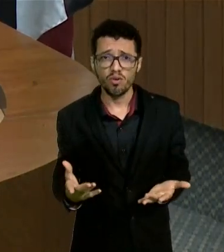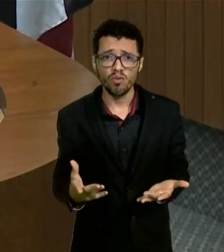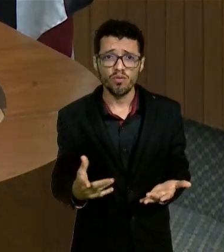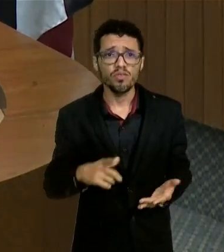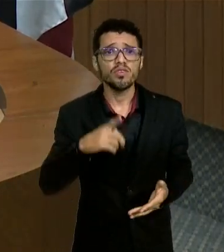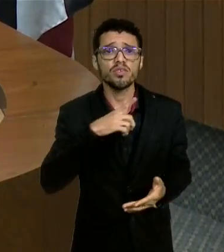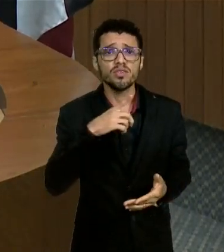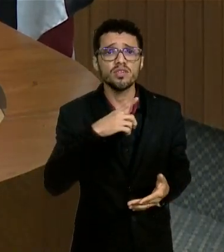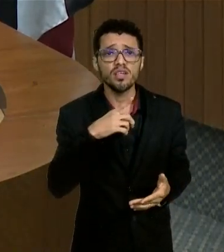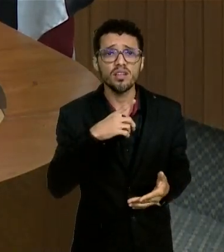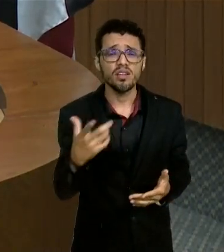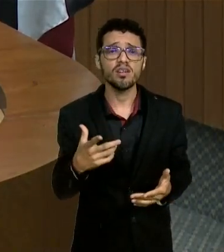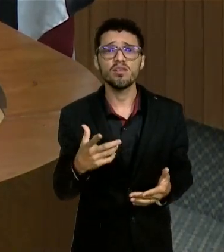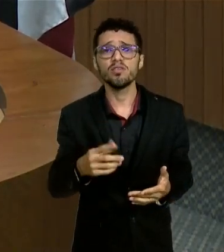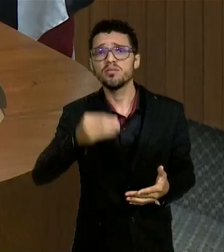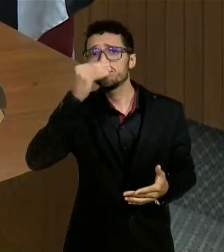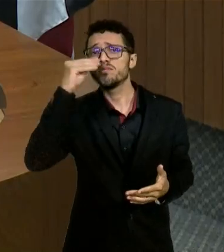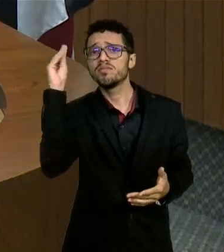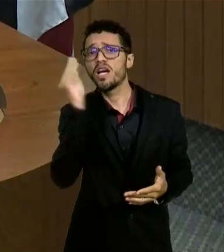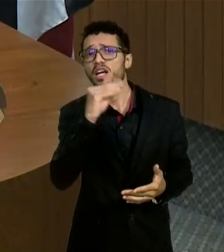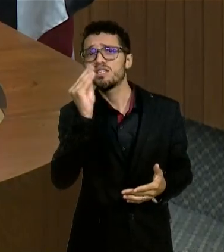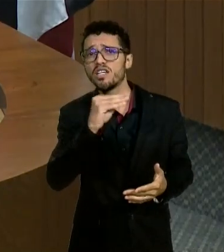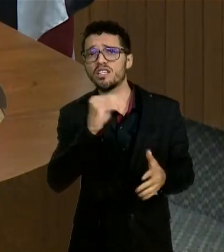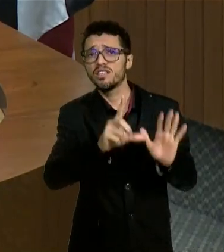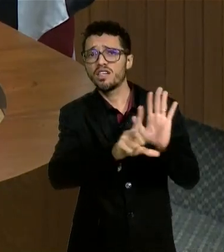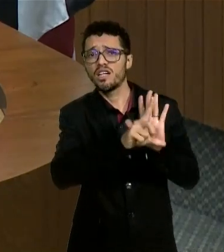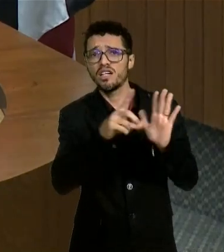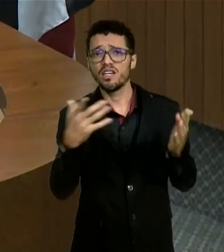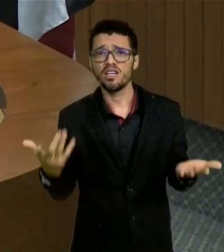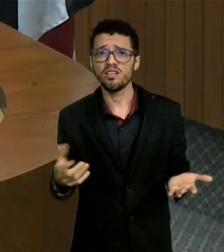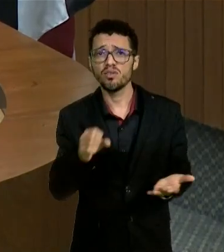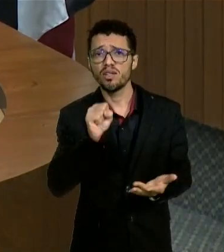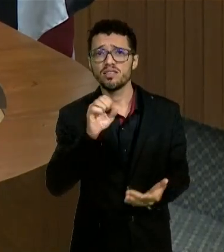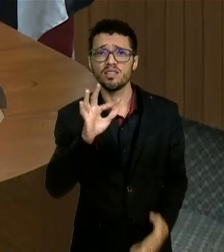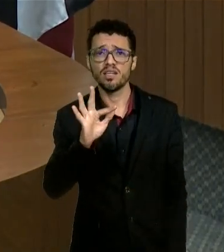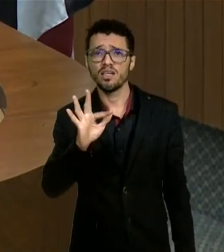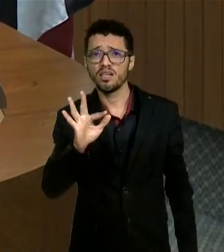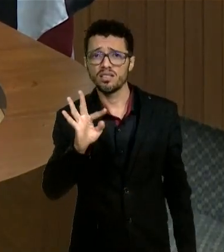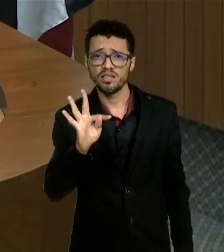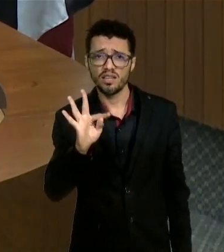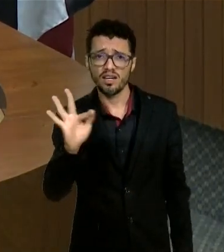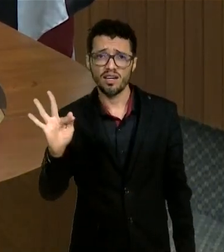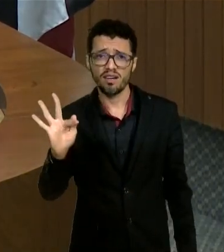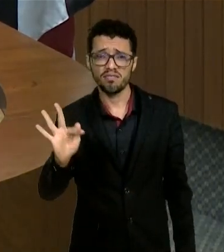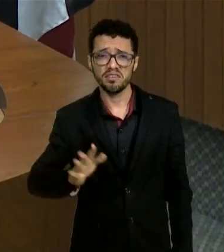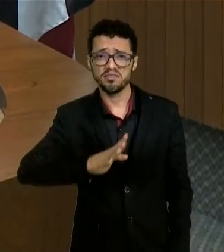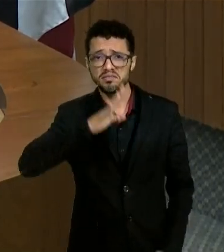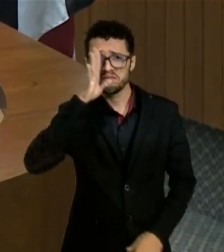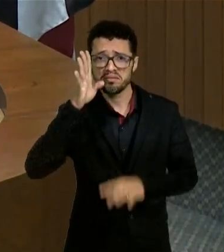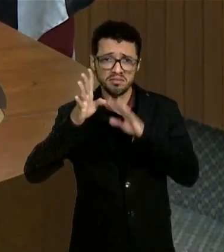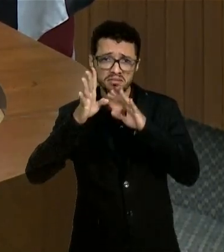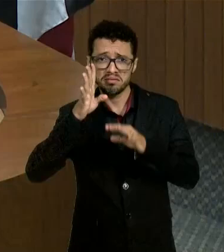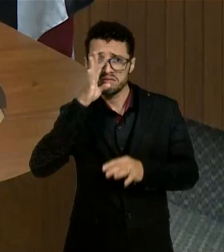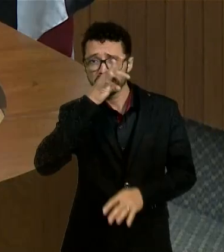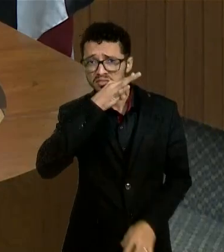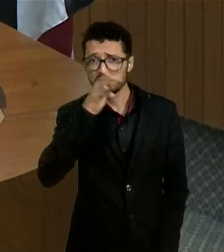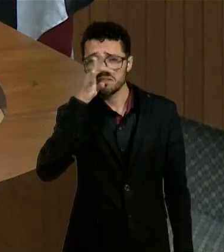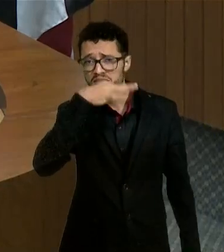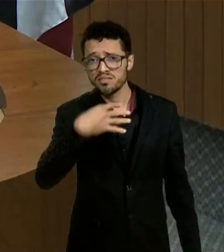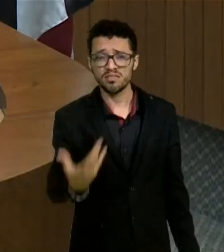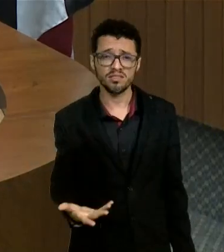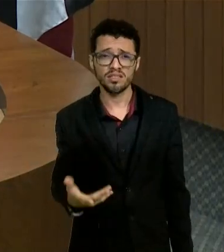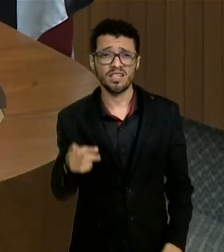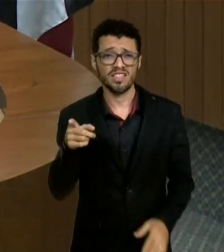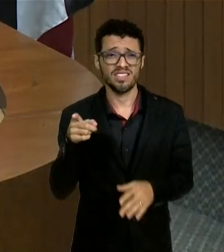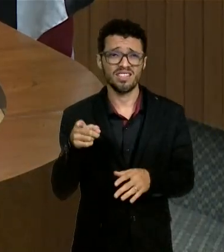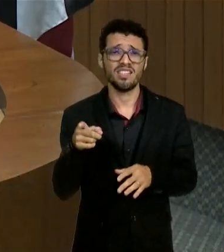na cara da lei. O STF não está mais nem aí. A primeira turma lá, essa turma do Alexandre de Moraes,